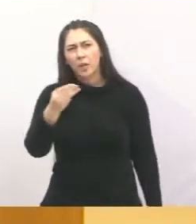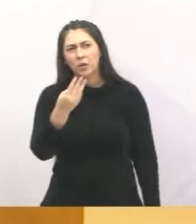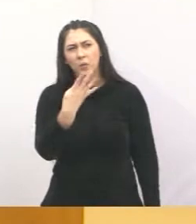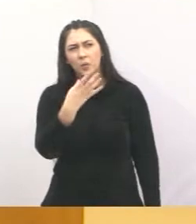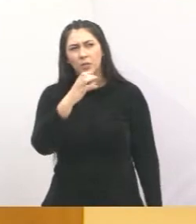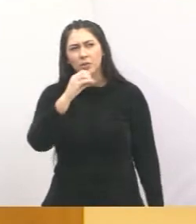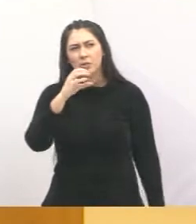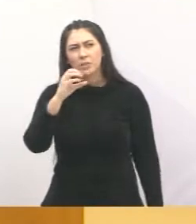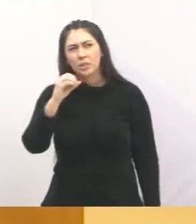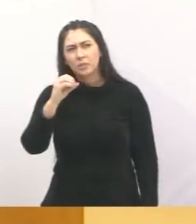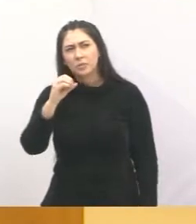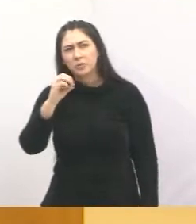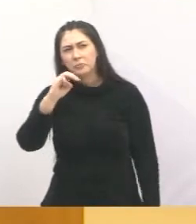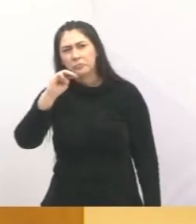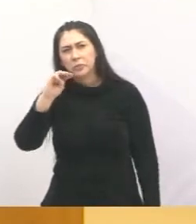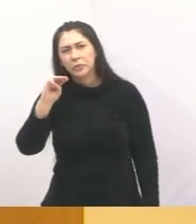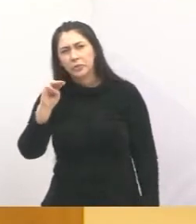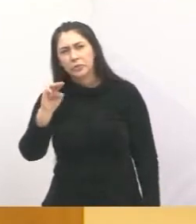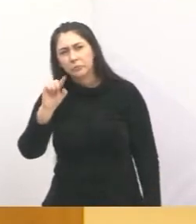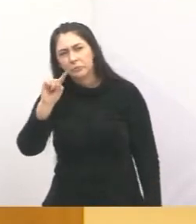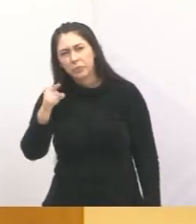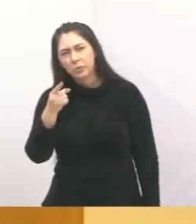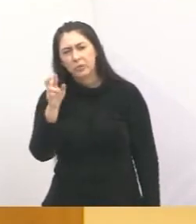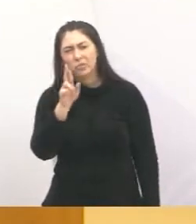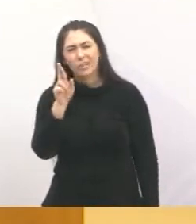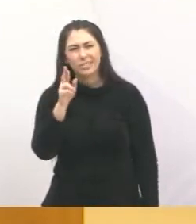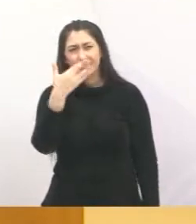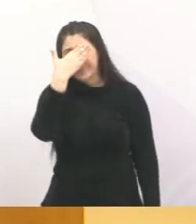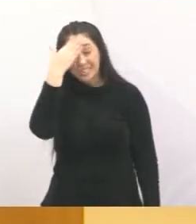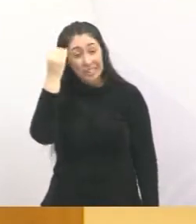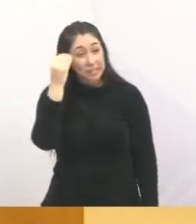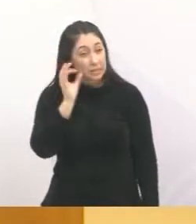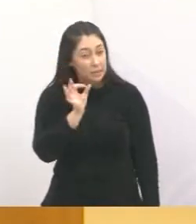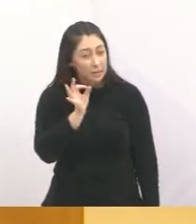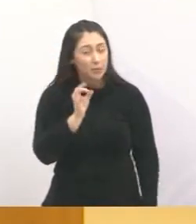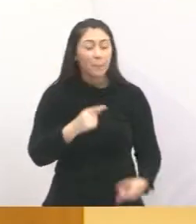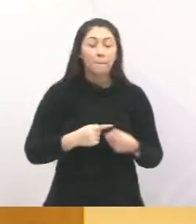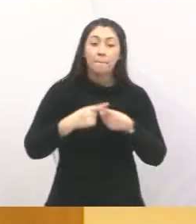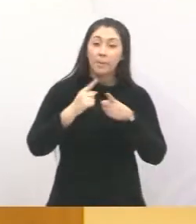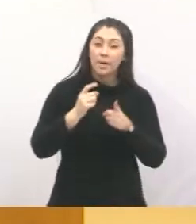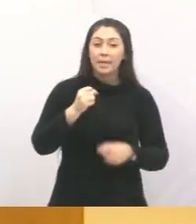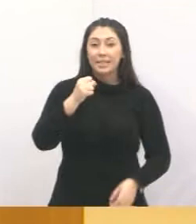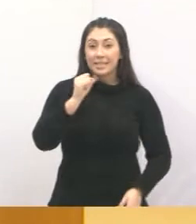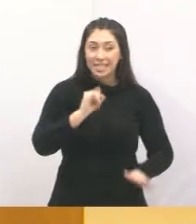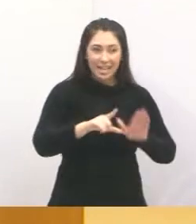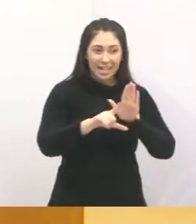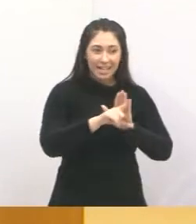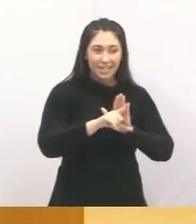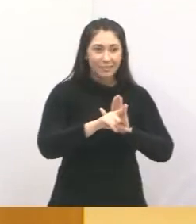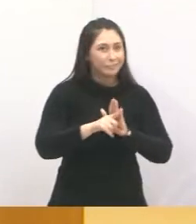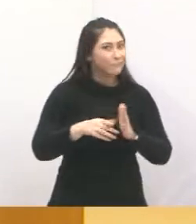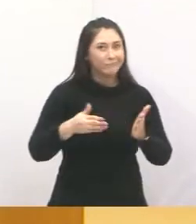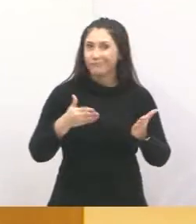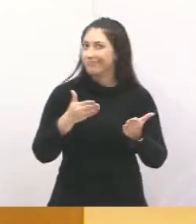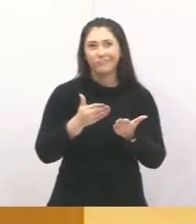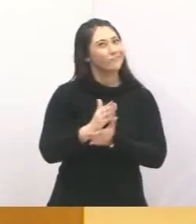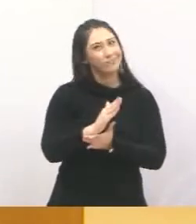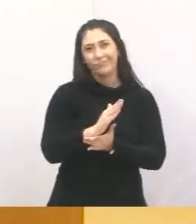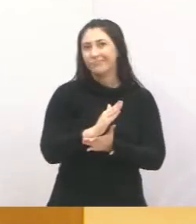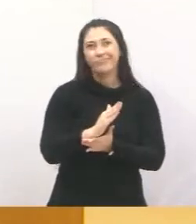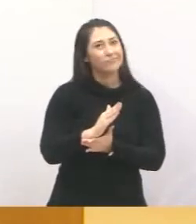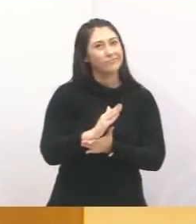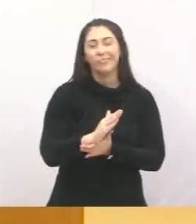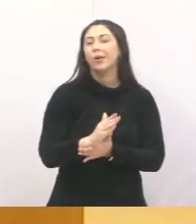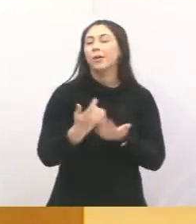milhões, eu não tenho o número exato aqui. Agora, se realmente essa lei não for aprovada, ela deverá